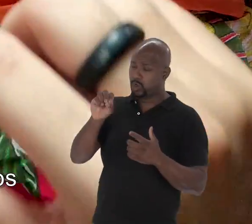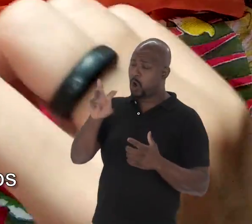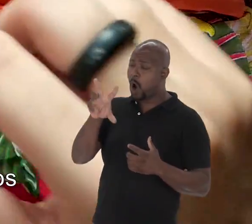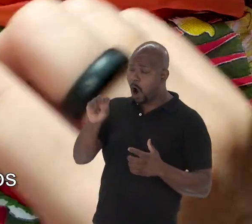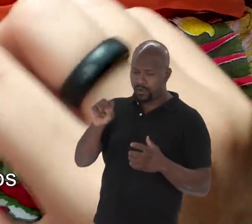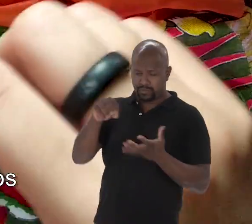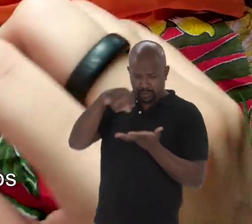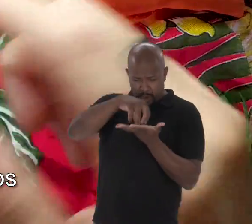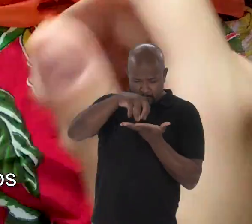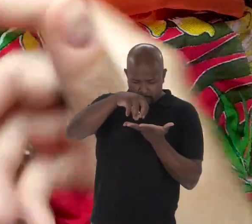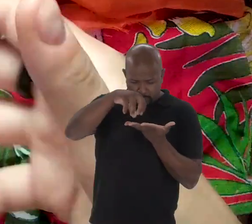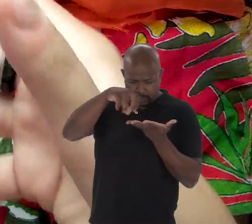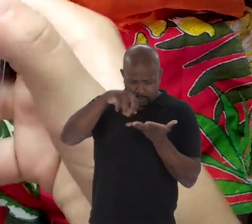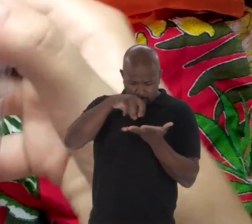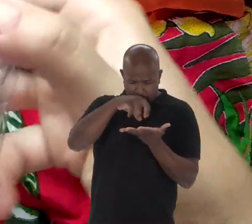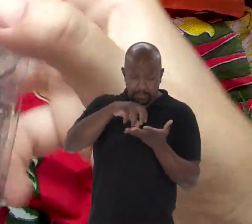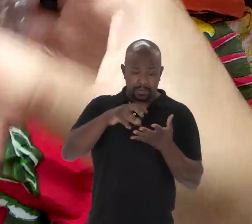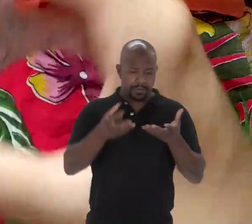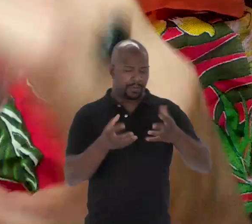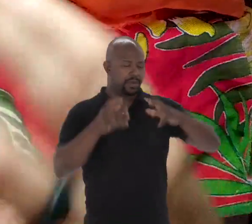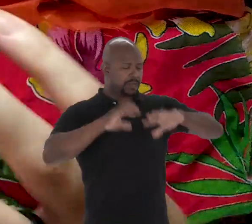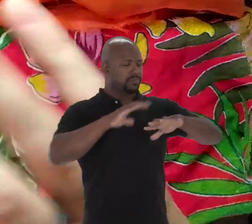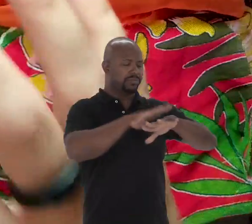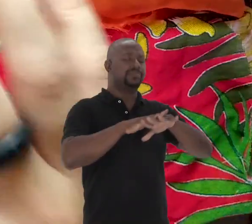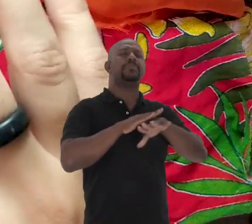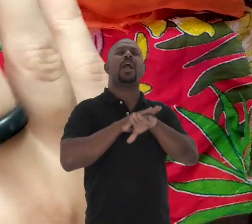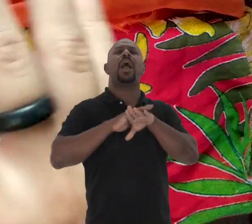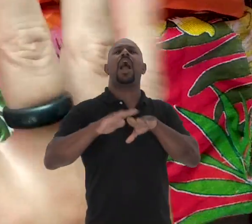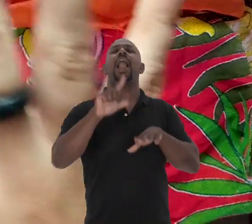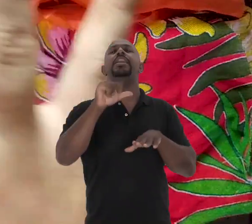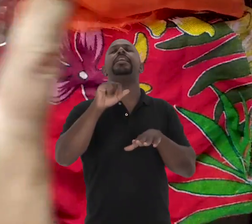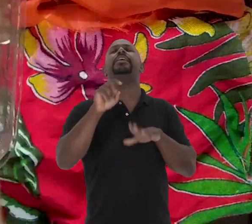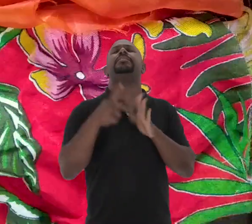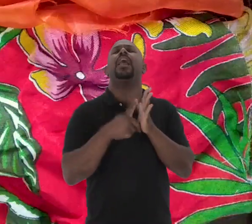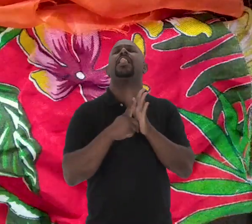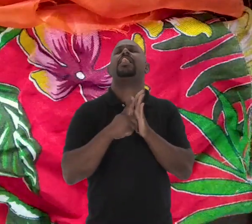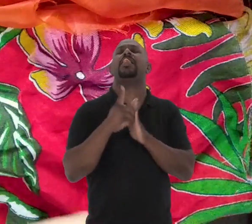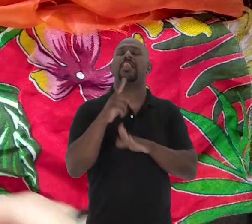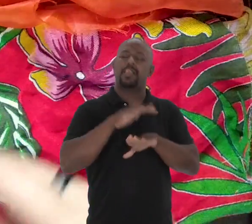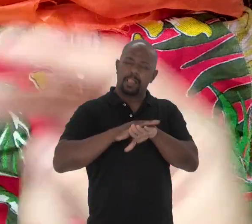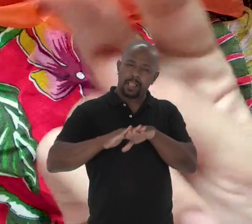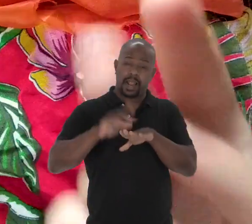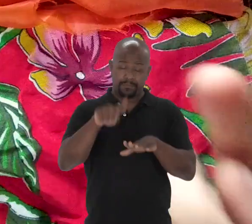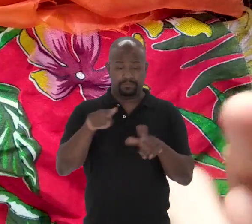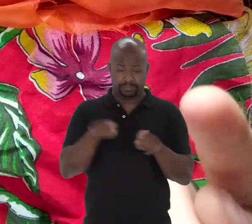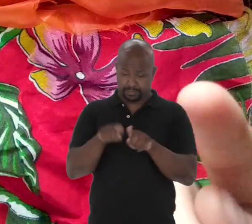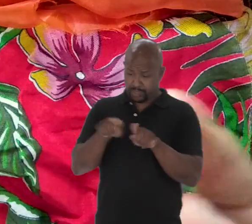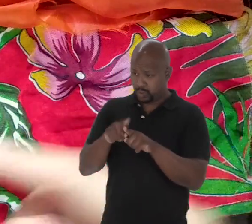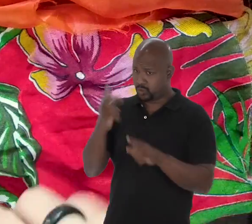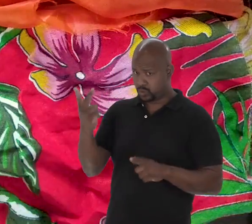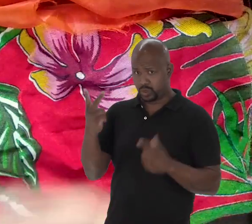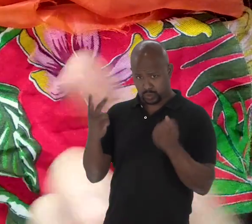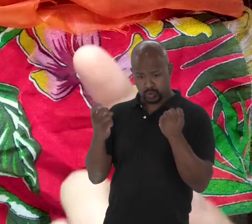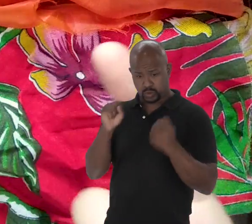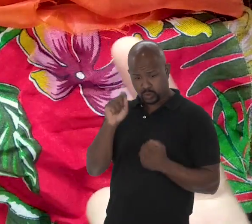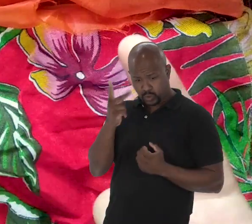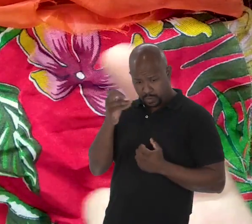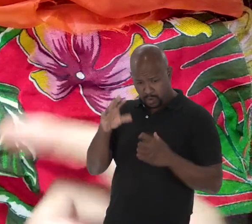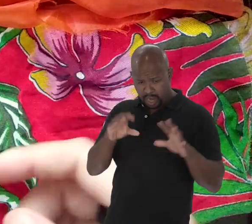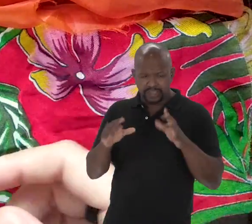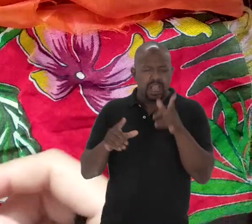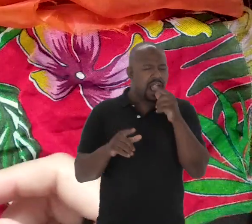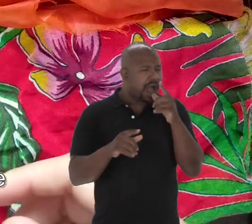ovos ficam encaixados, e essa parte de cima aqui mais lisa da tampa da caixa. Mostra. Para os líquidos eu trouxe dois suportes e dois